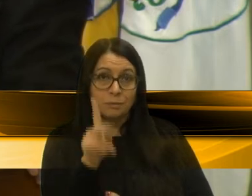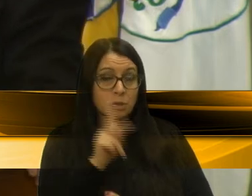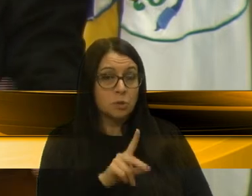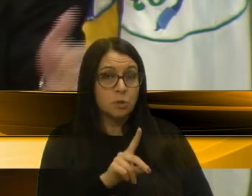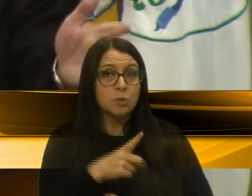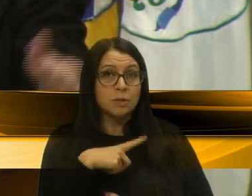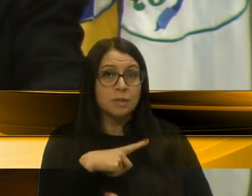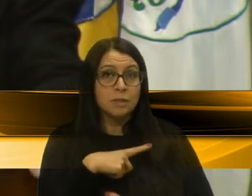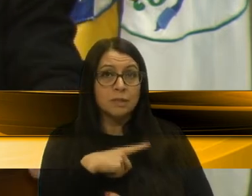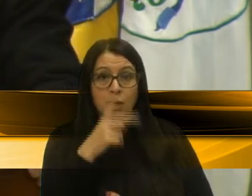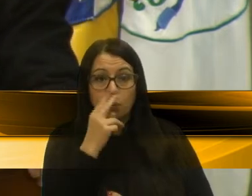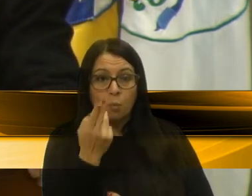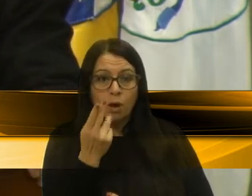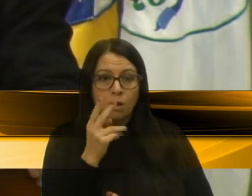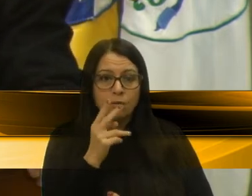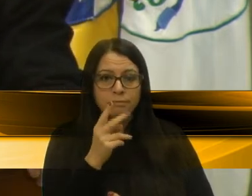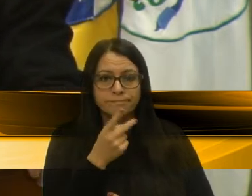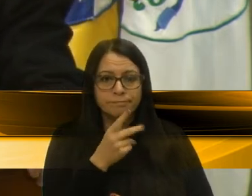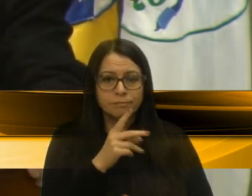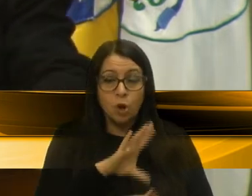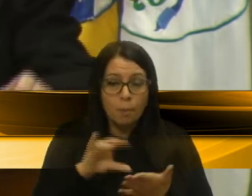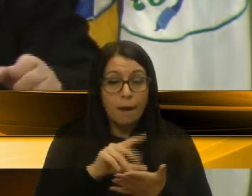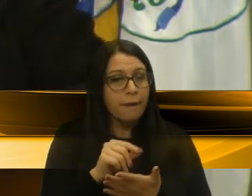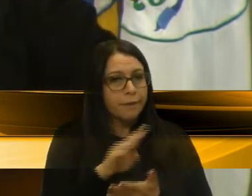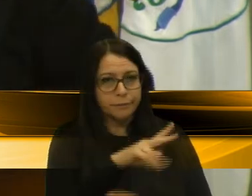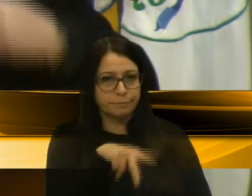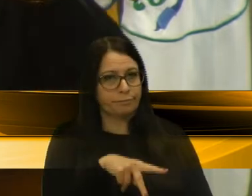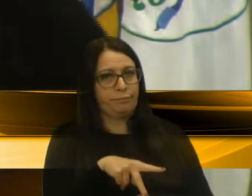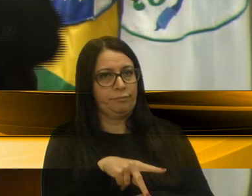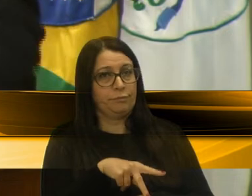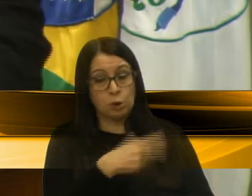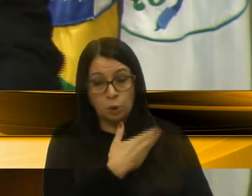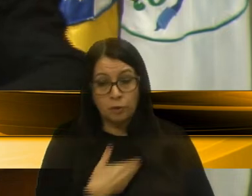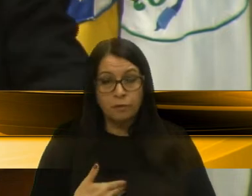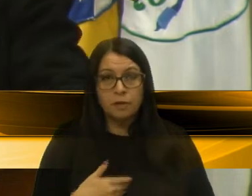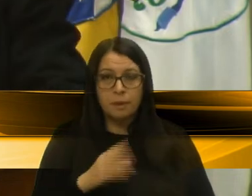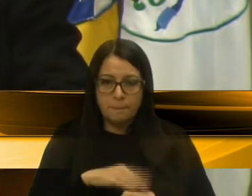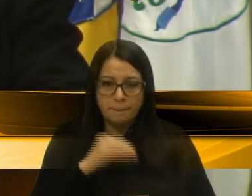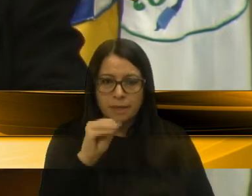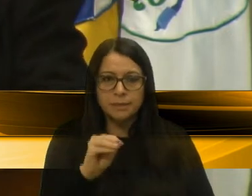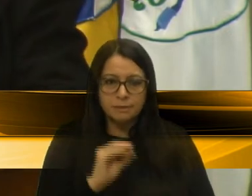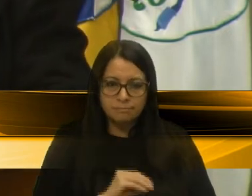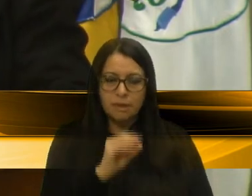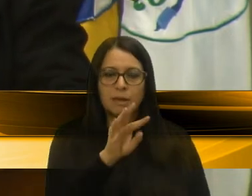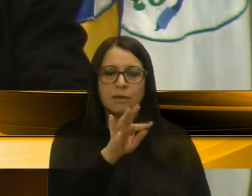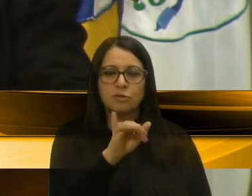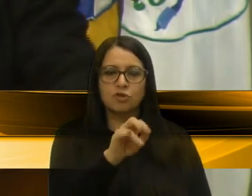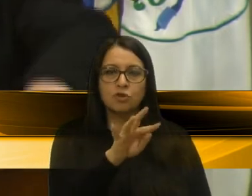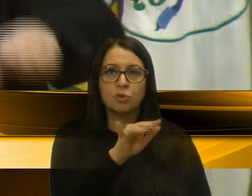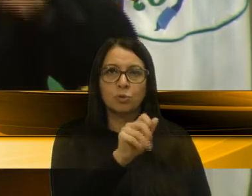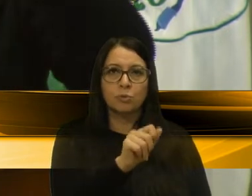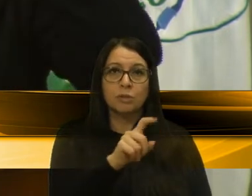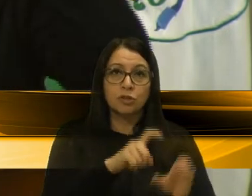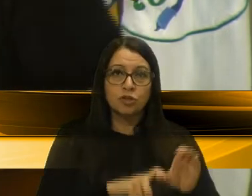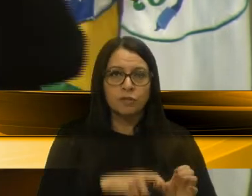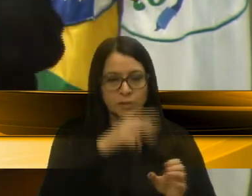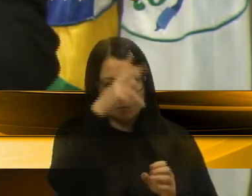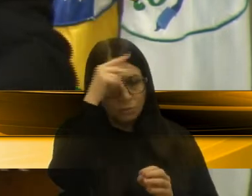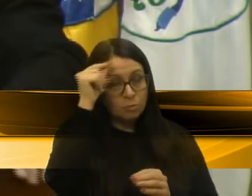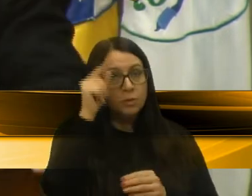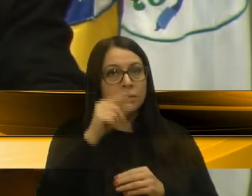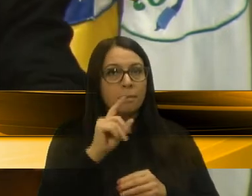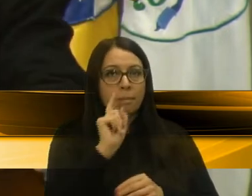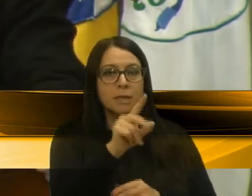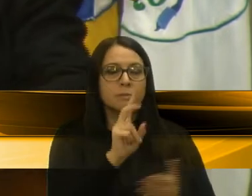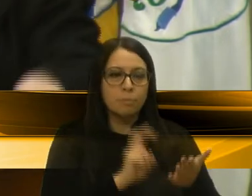se assaltaram esse país, né? E o governo cada vez emite mais títulos da dívida pública e mais títulos vão